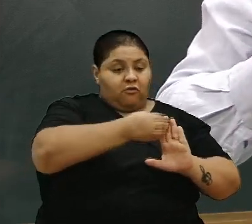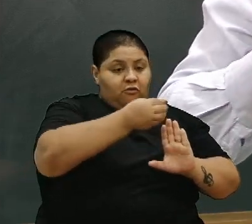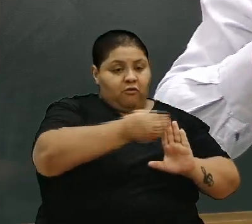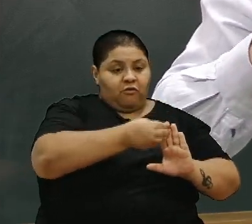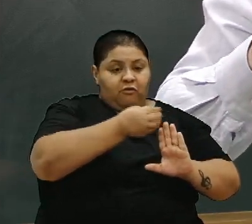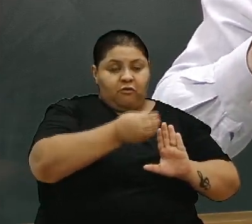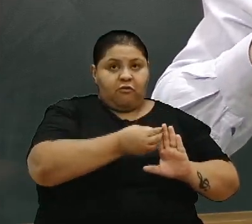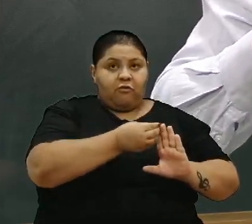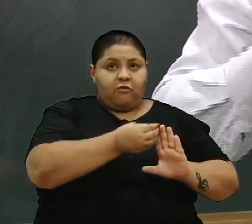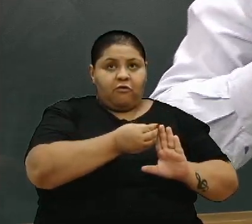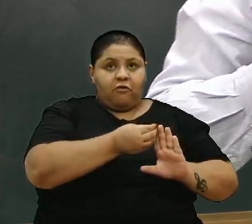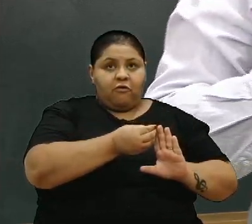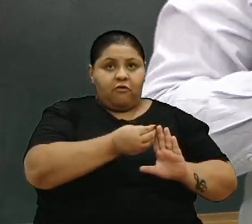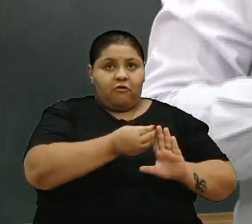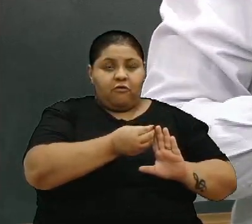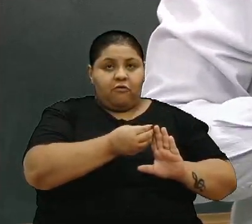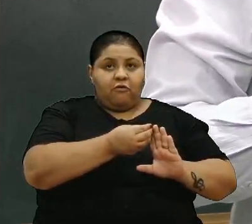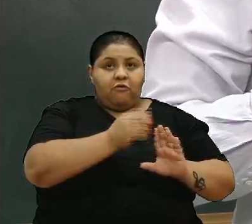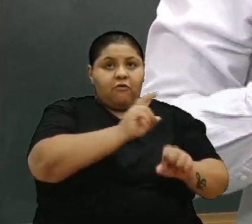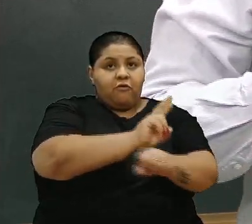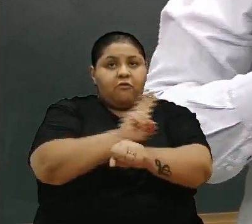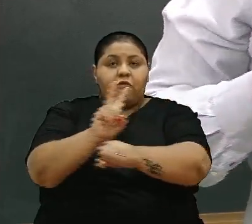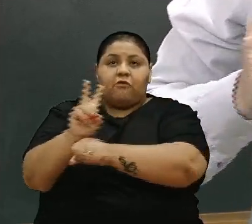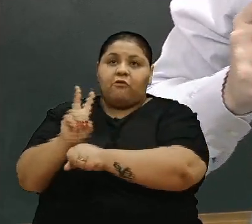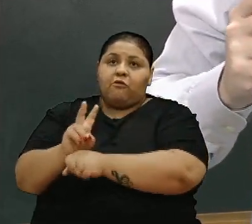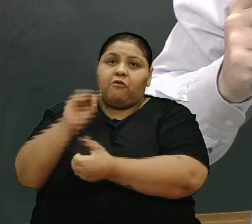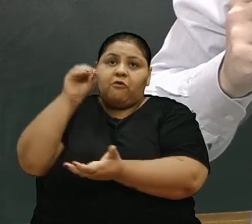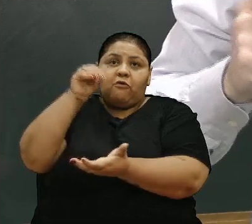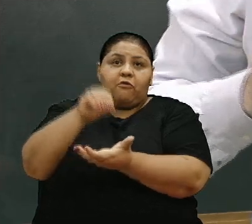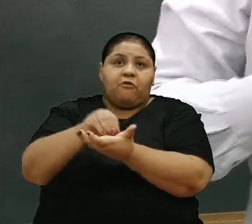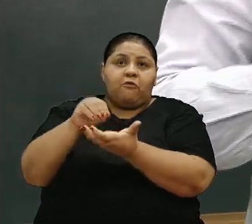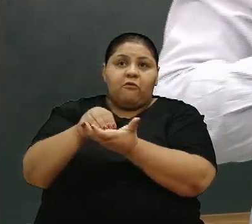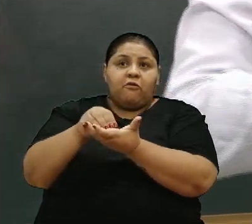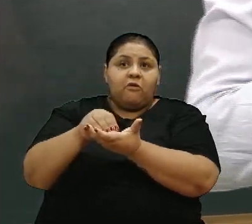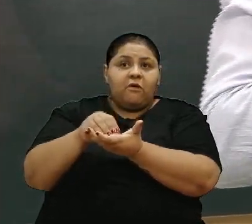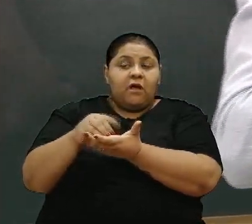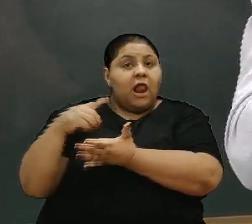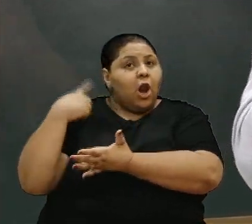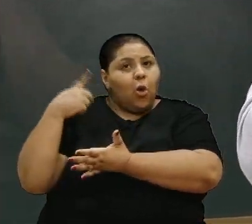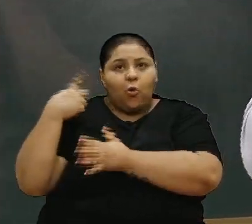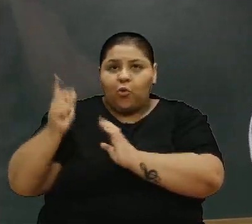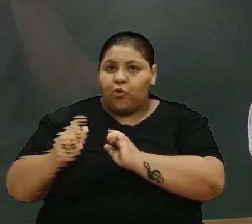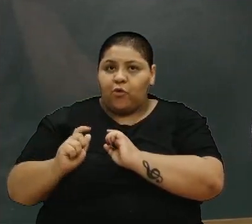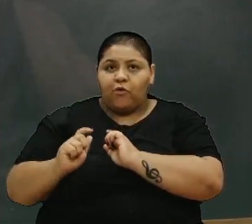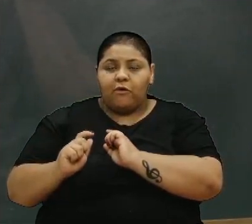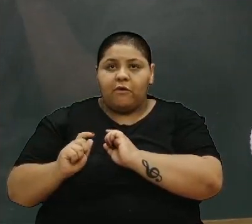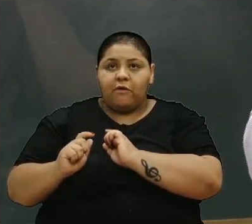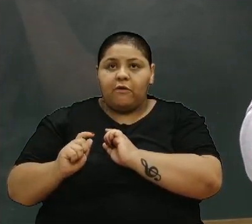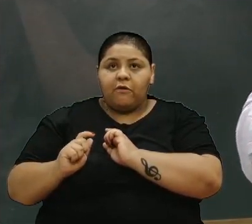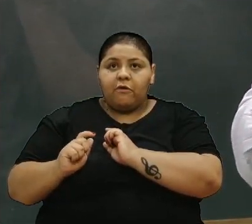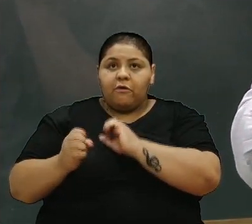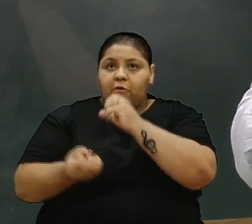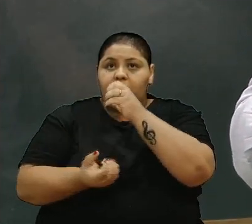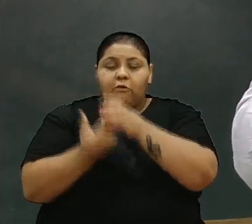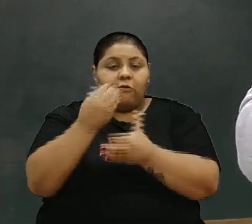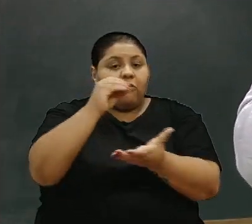por PEC não provisionou o déficit fiscal, é delírio. A entrevista era sobre déficit fiscal e a origem